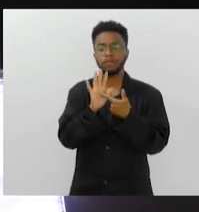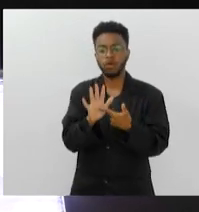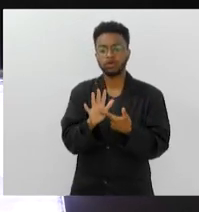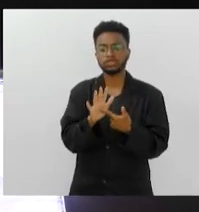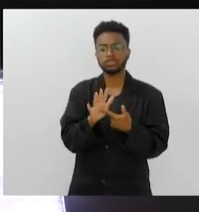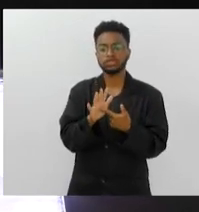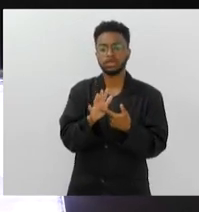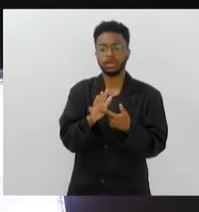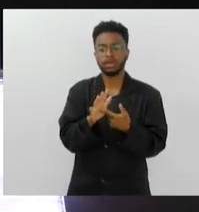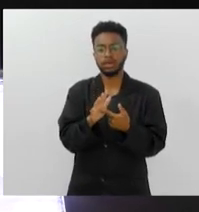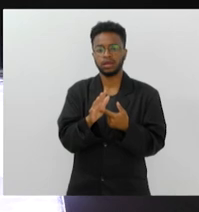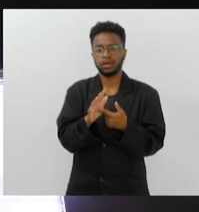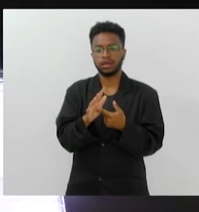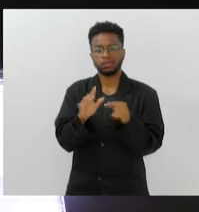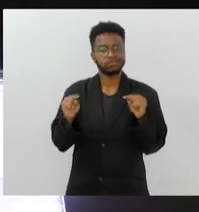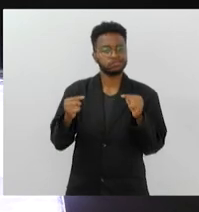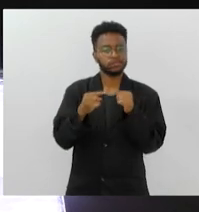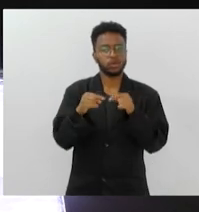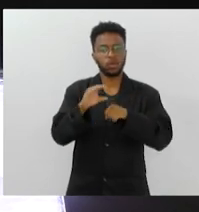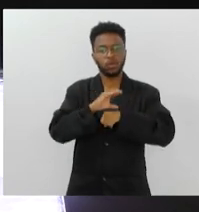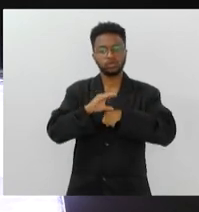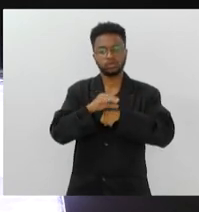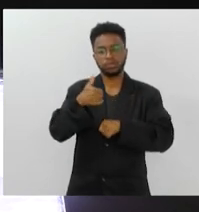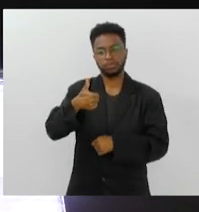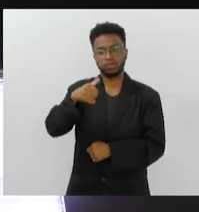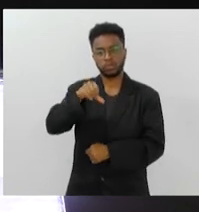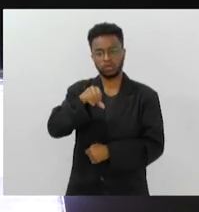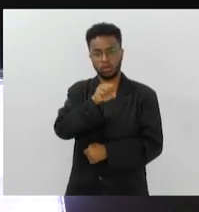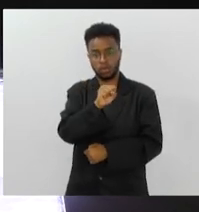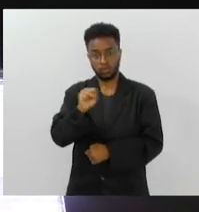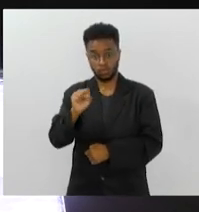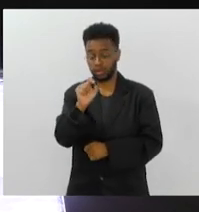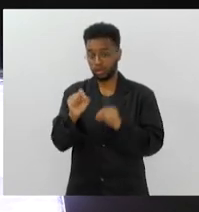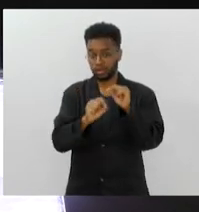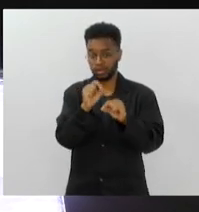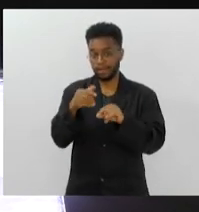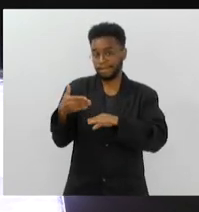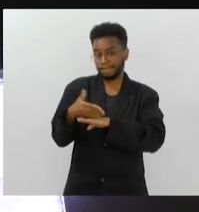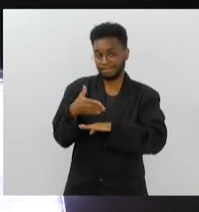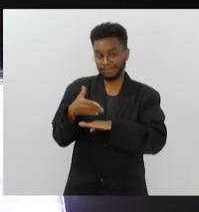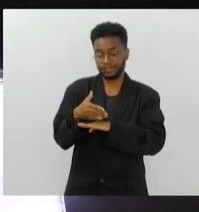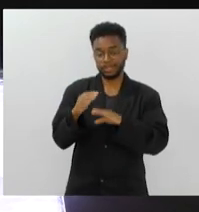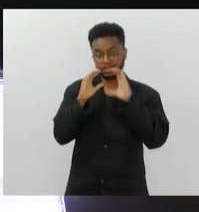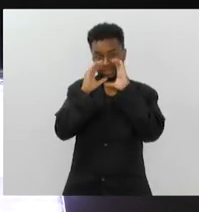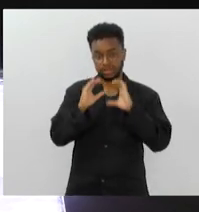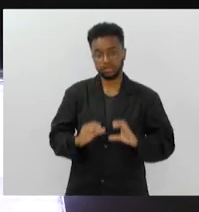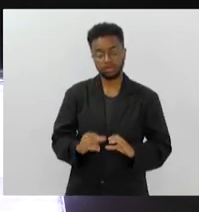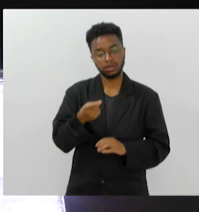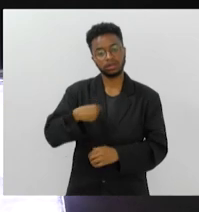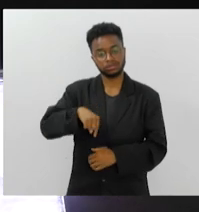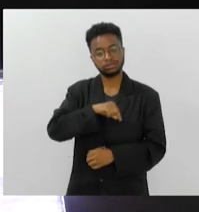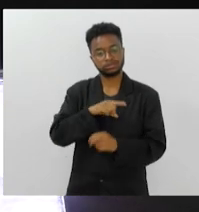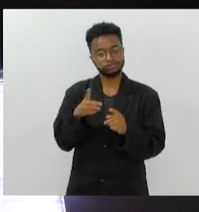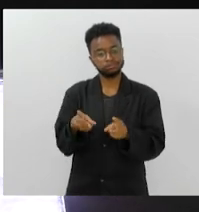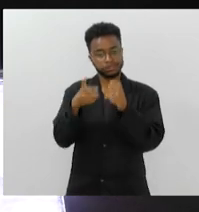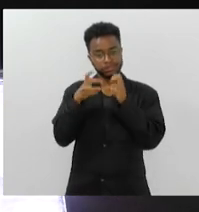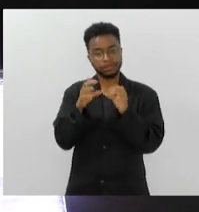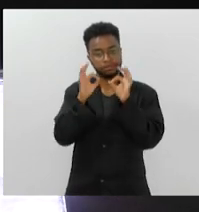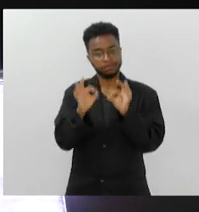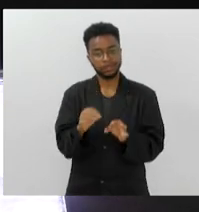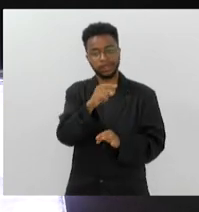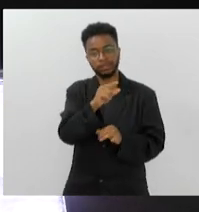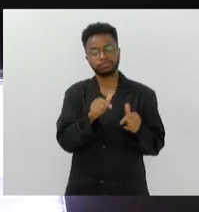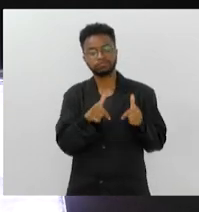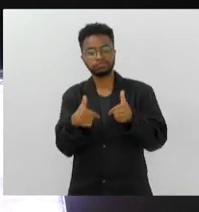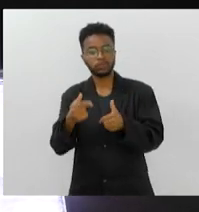previu a Constituição de 1988, que é a participação cidadã. Isso a gente vê na atuação dele no